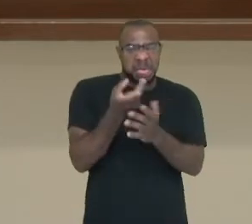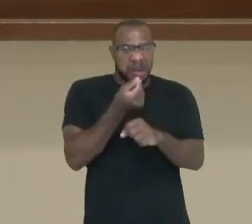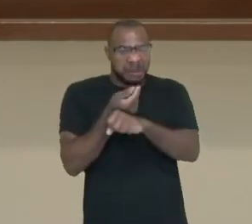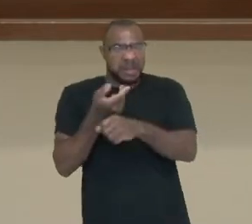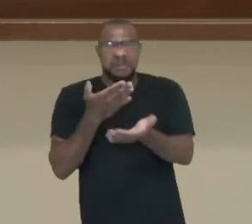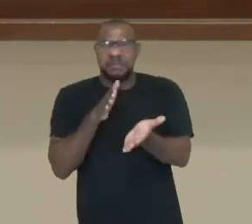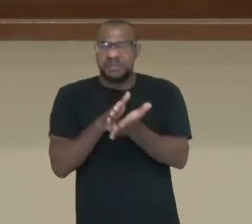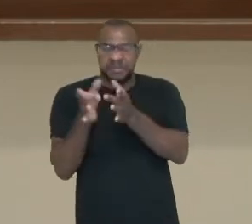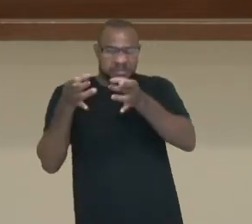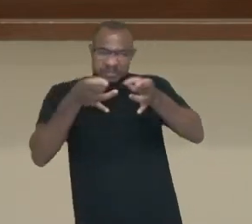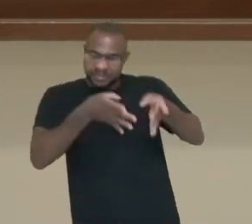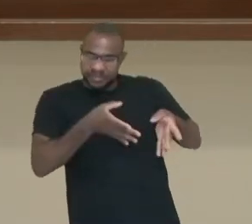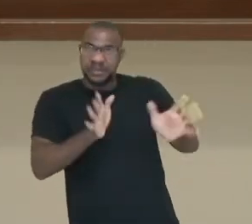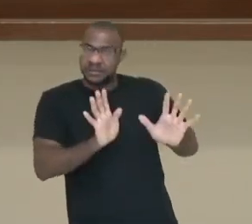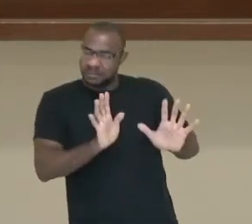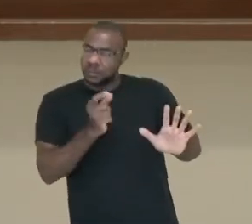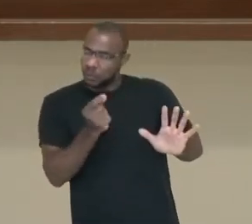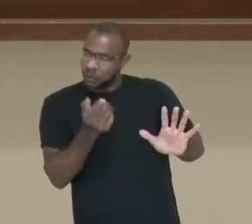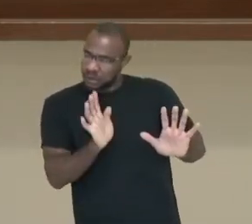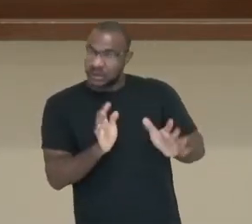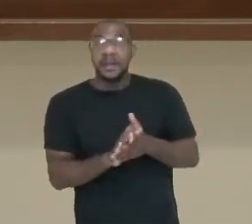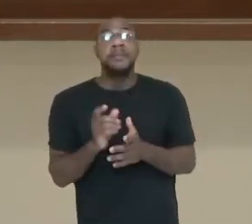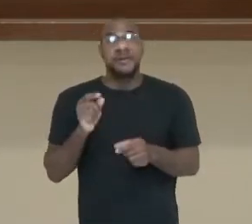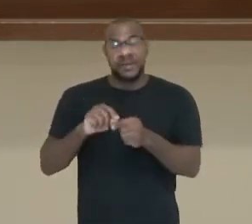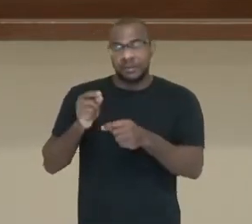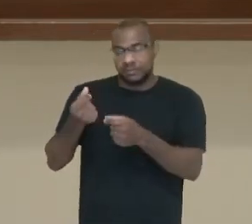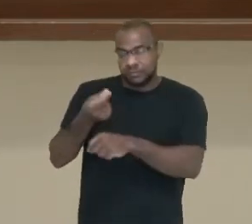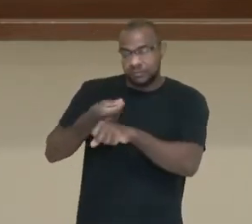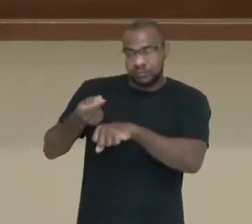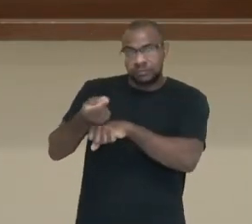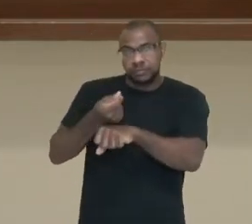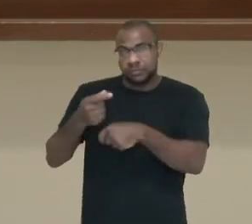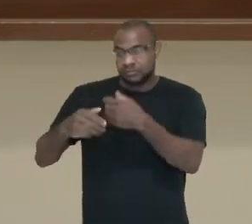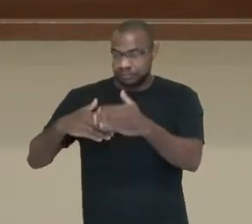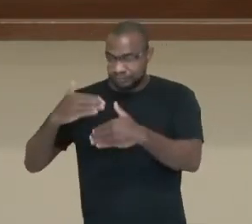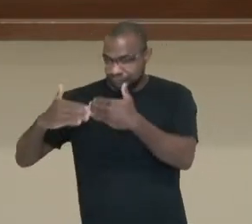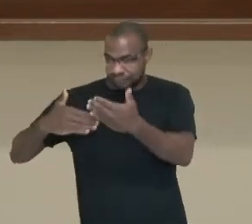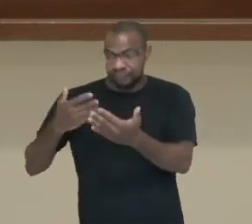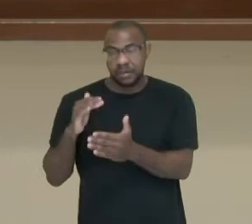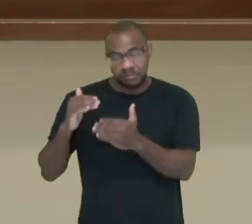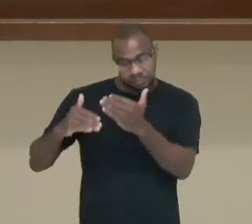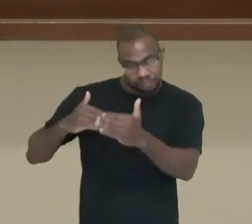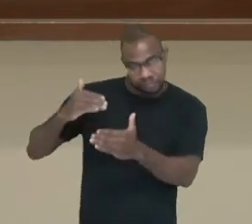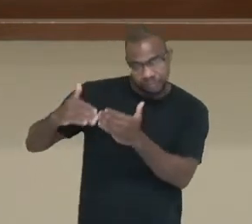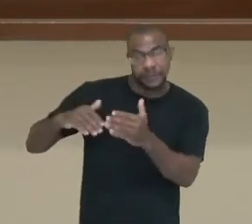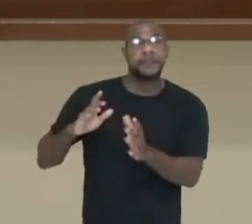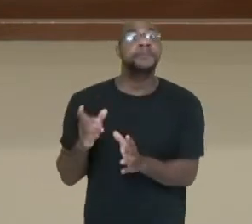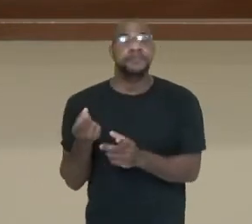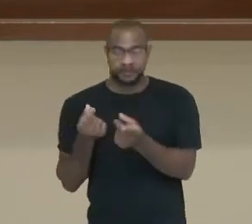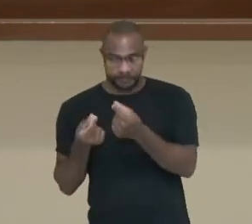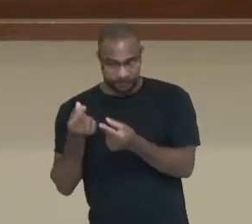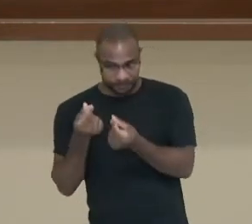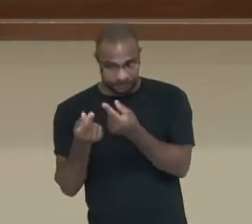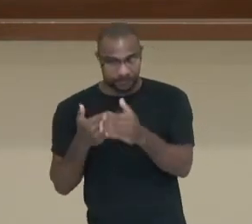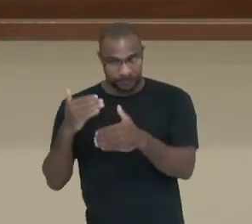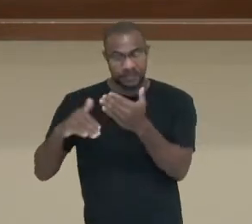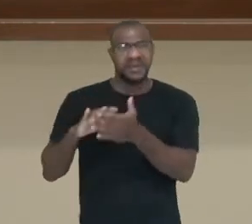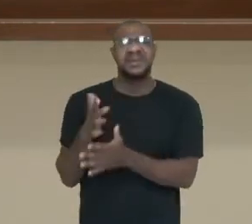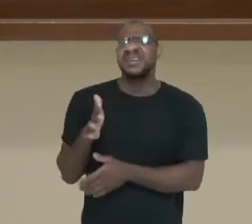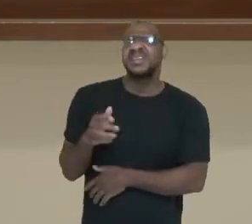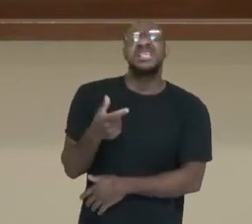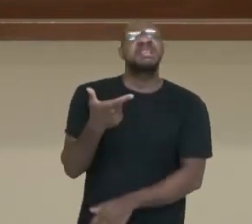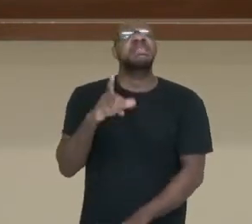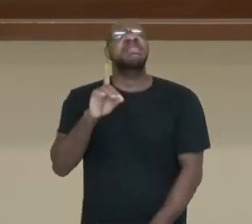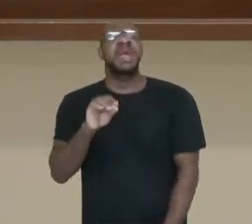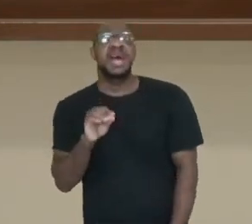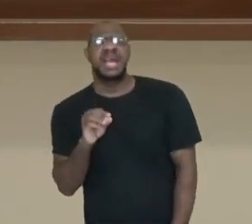que, gradativamente, o capital de giro começasse a entrar em declínio. Dessa forma, ao final de 10,